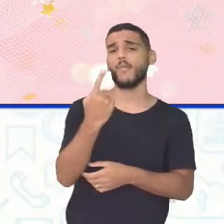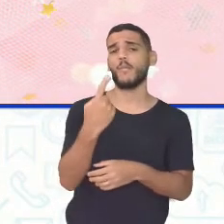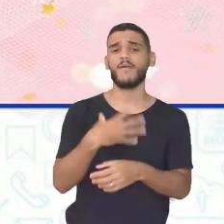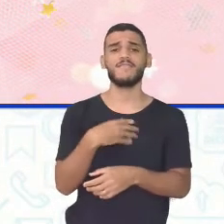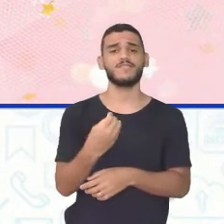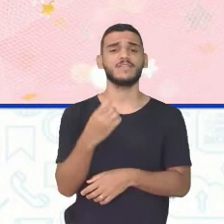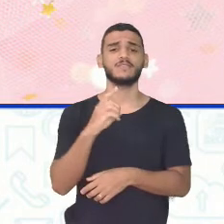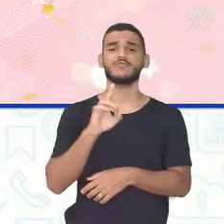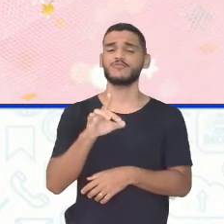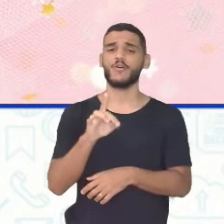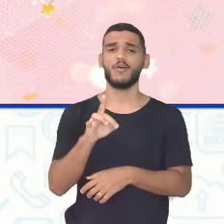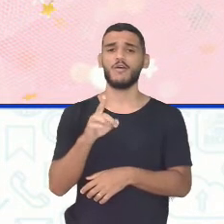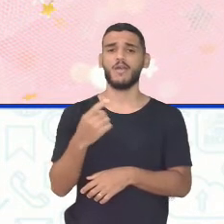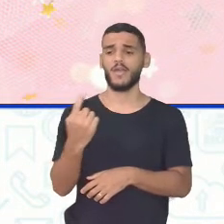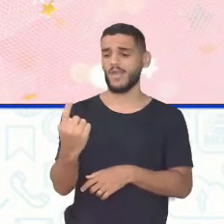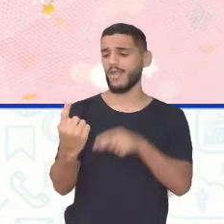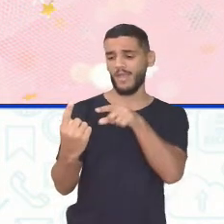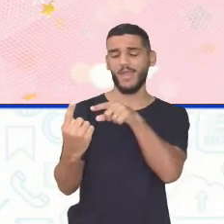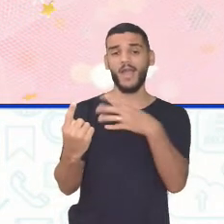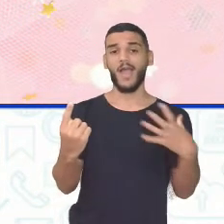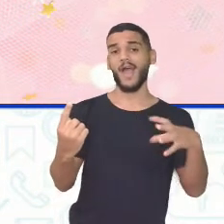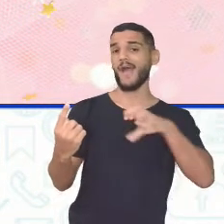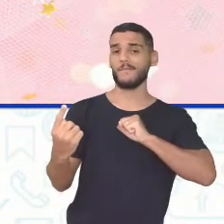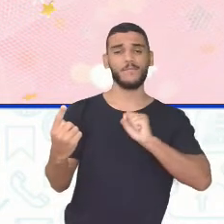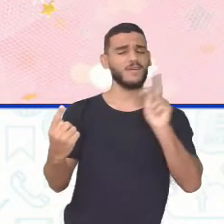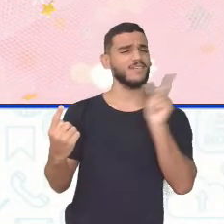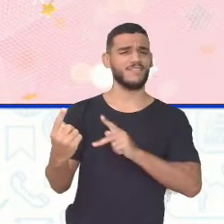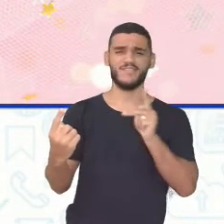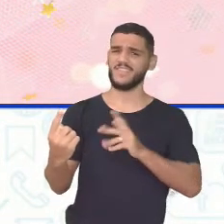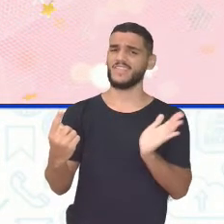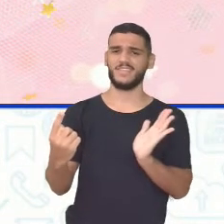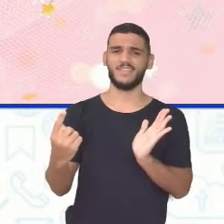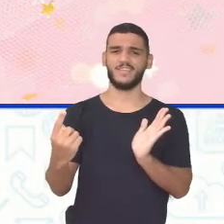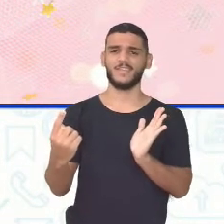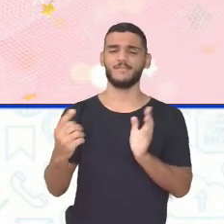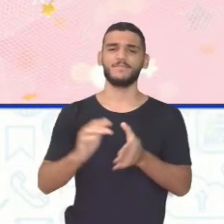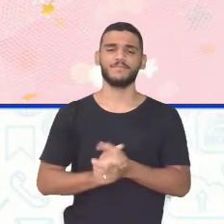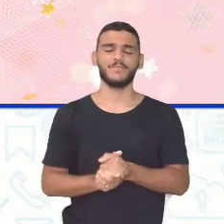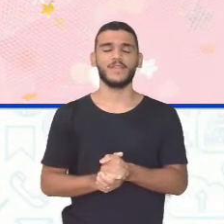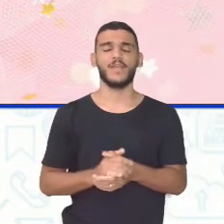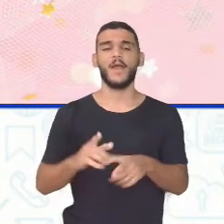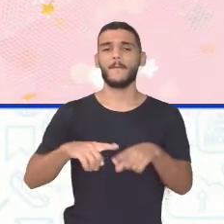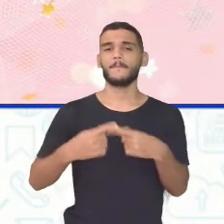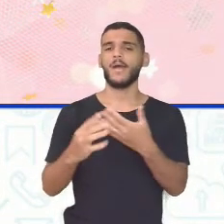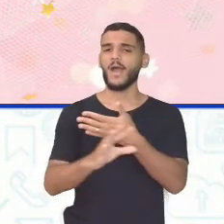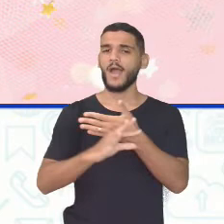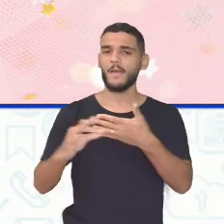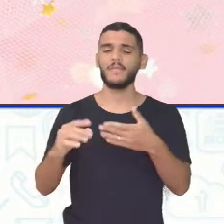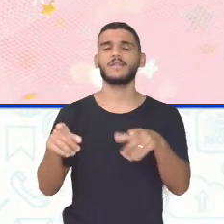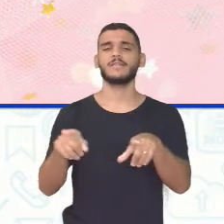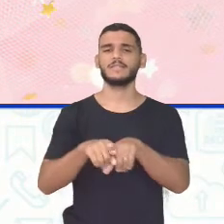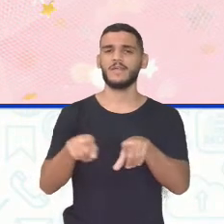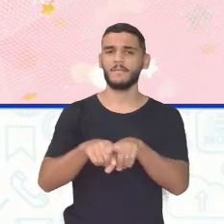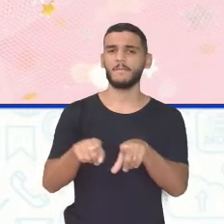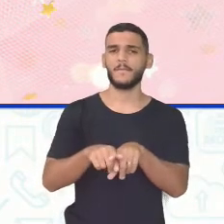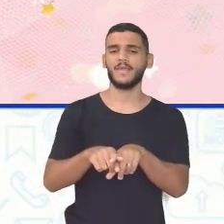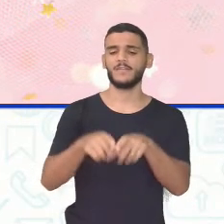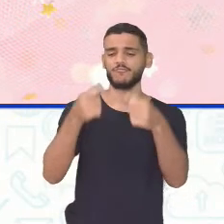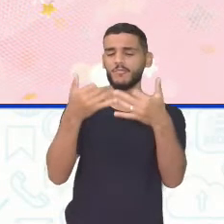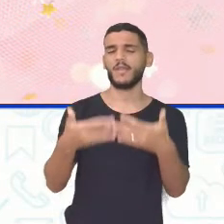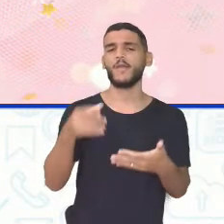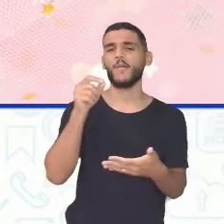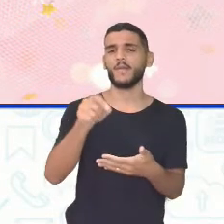de qualquer outra. Mas mesmo assim, ela ainda faz, a autora, né, no caso o narrador também, faz questão de